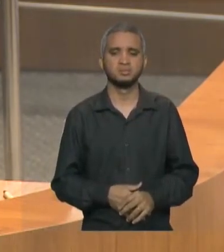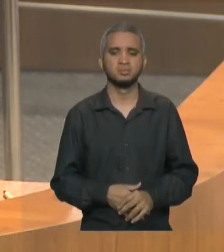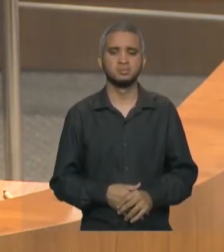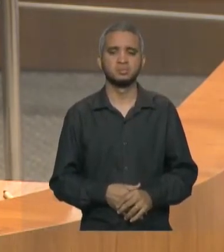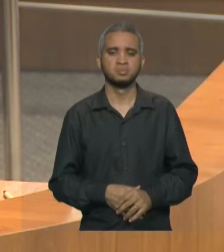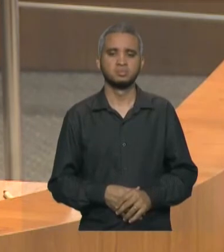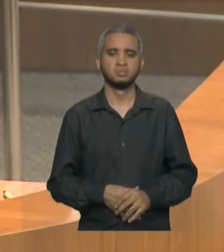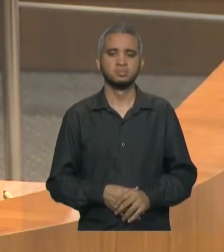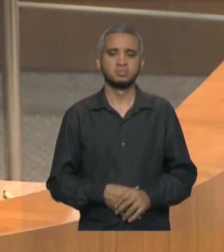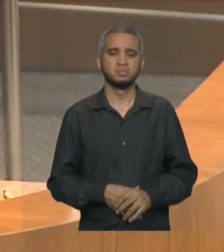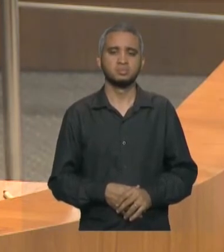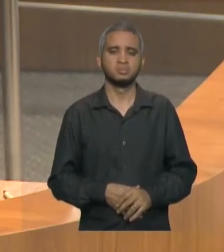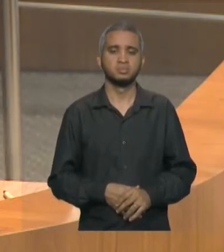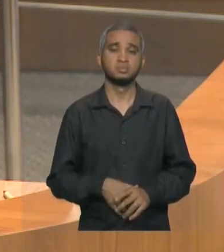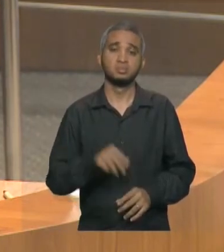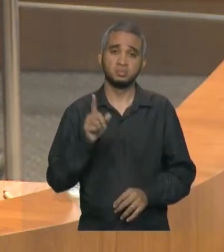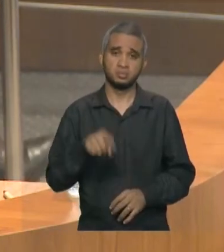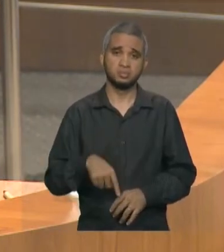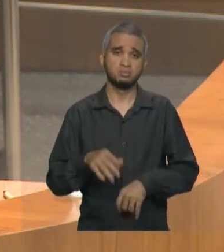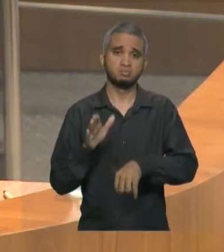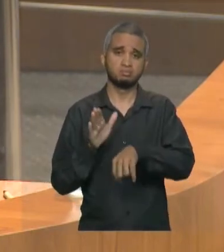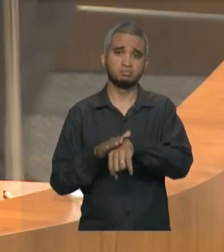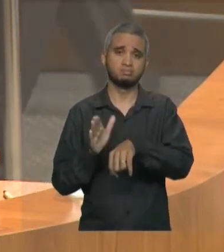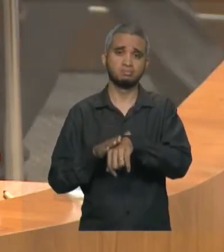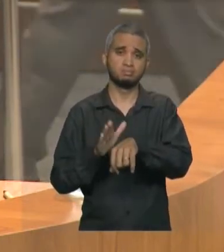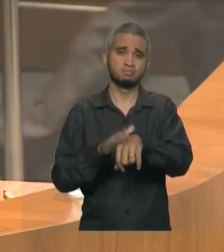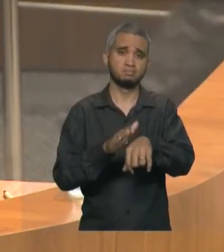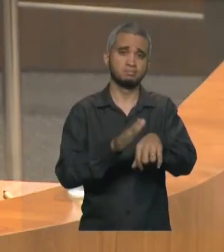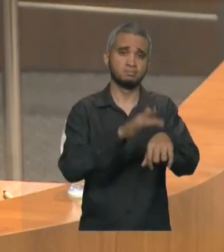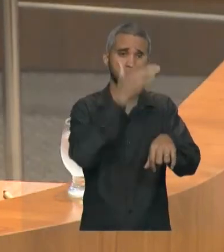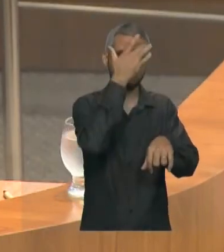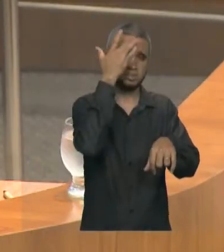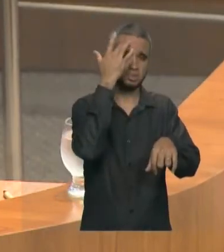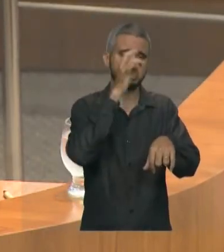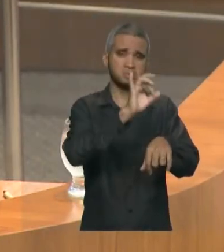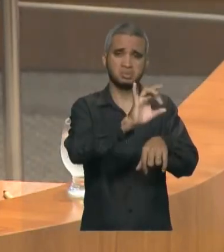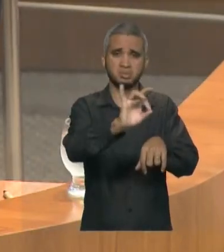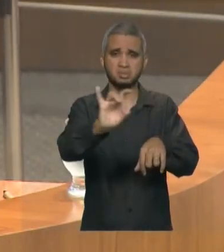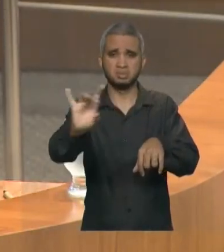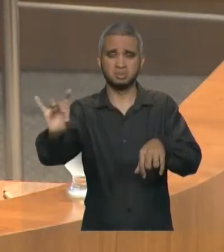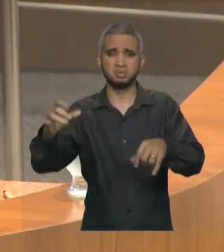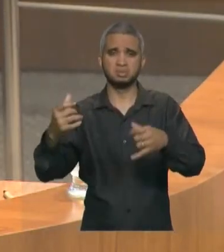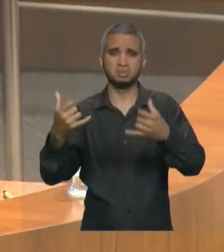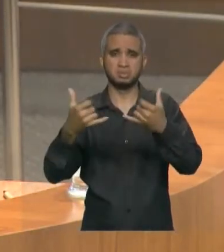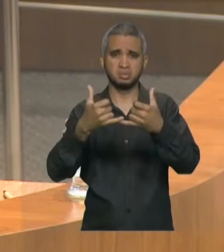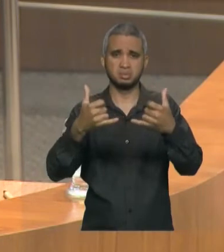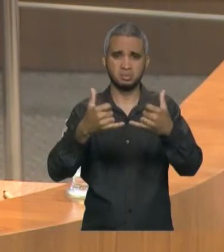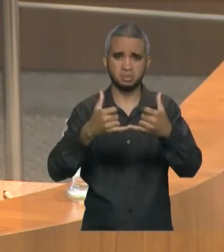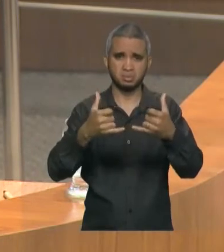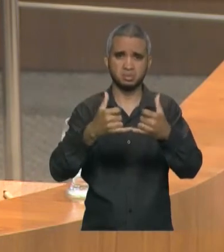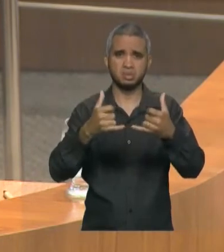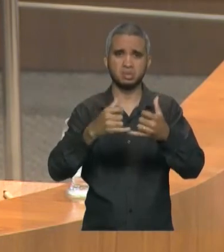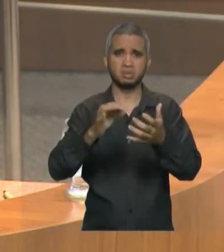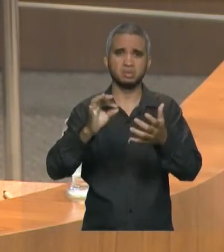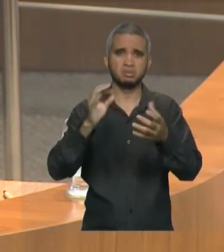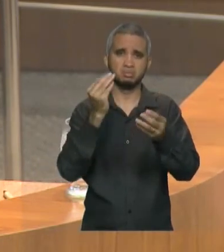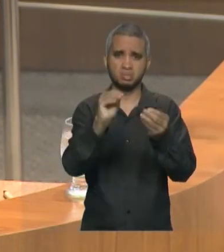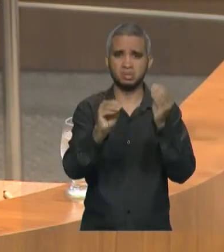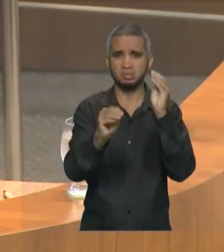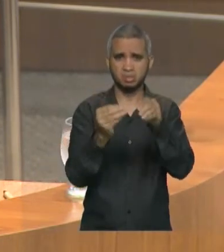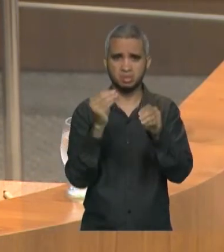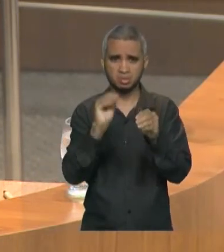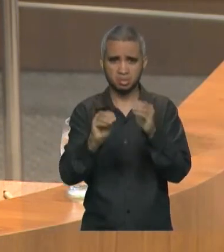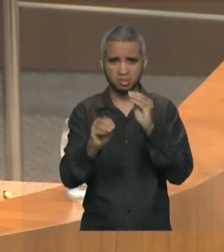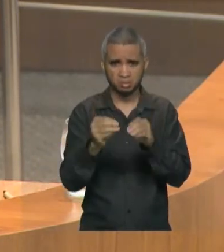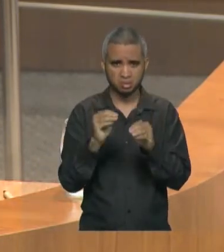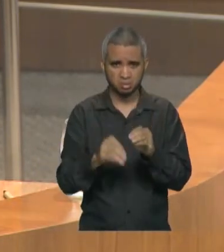fruto da iniciativa popular. Todos eles assinaram junto comigo a nossa protocolação aqui das